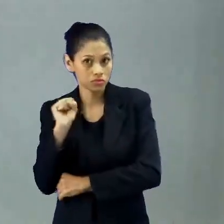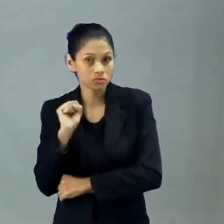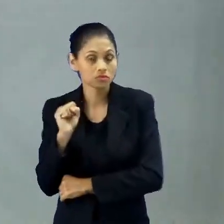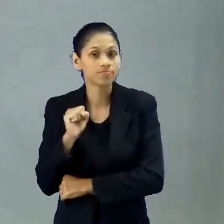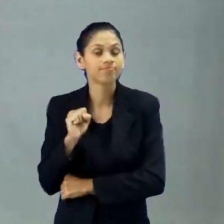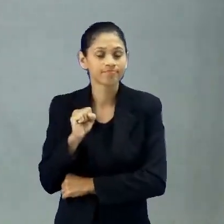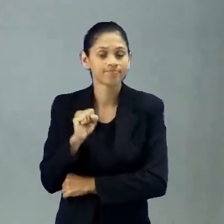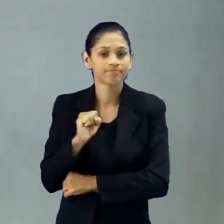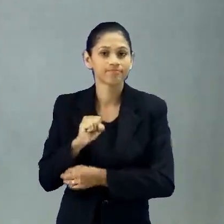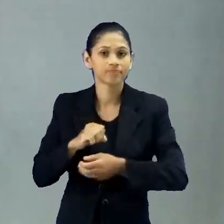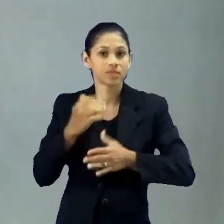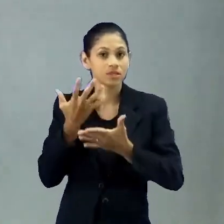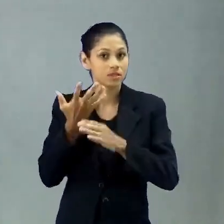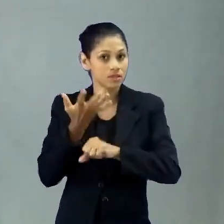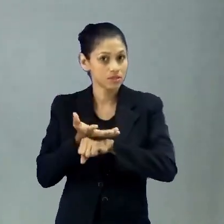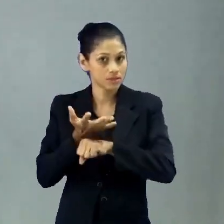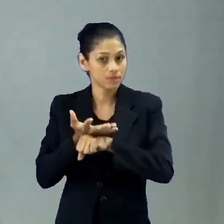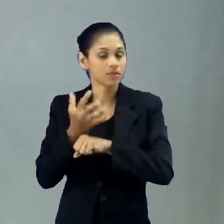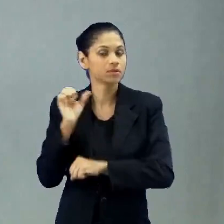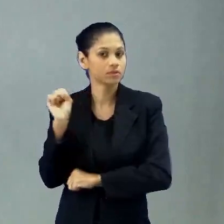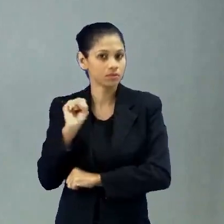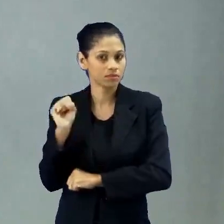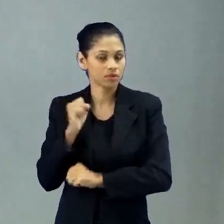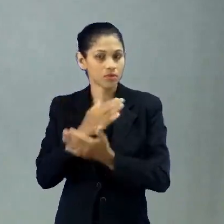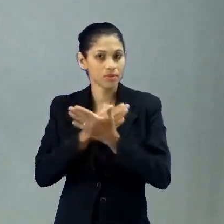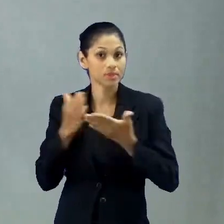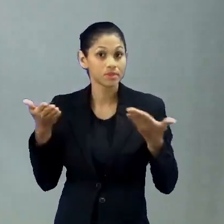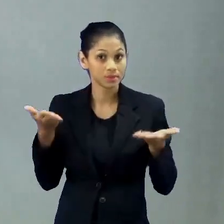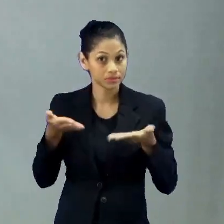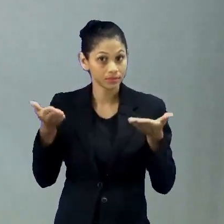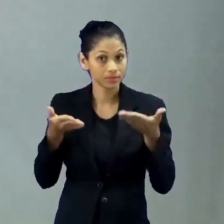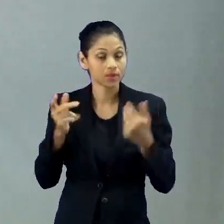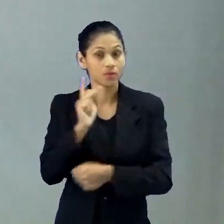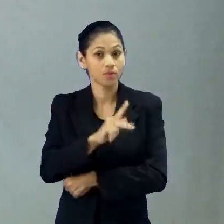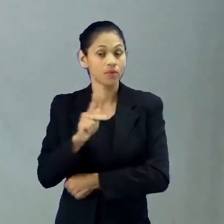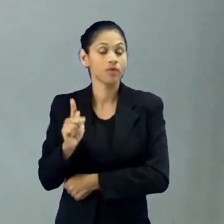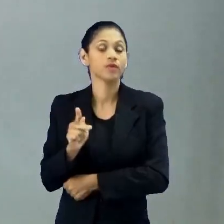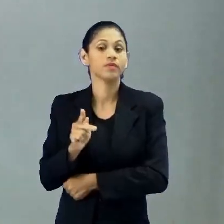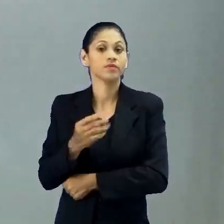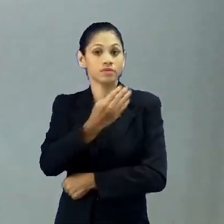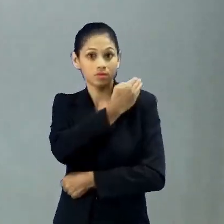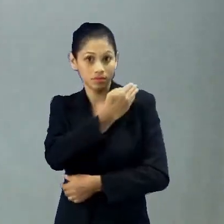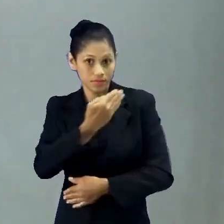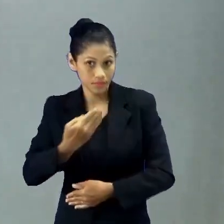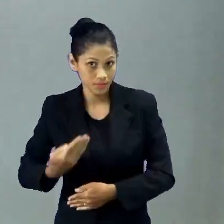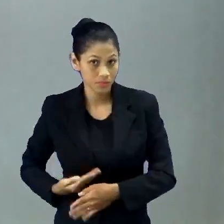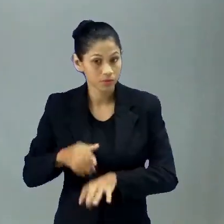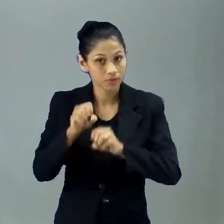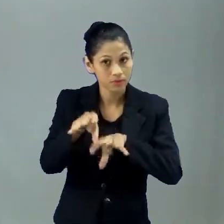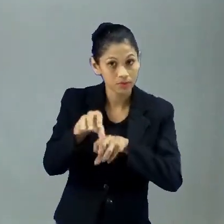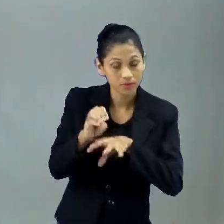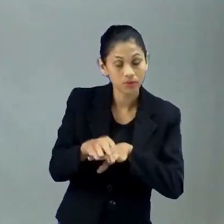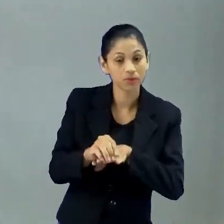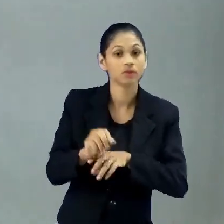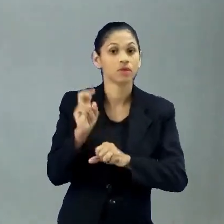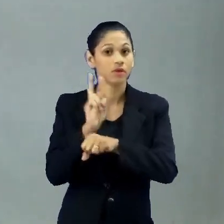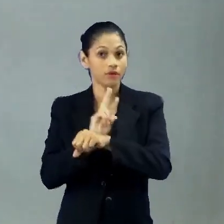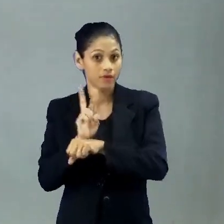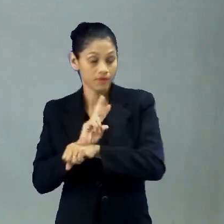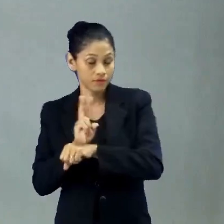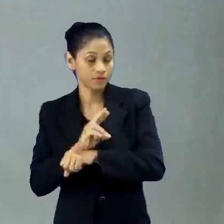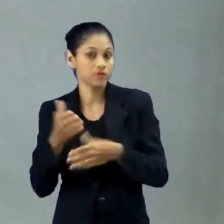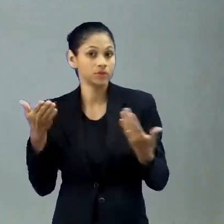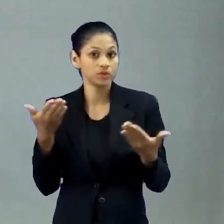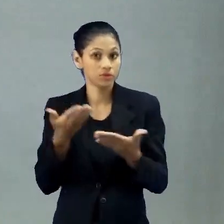Sociologia, que está começando agora. Sou professor da Rede Pública de Ensino e nesta videoaula nós